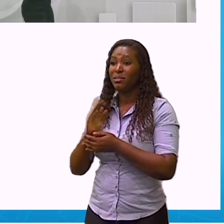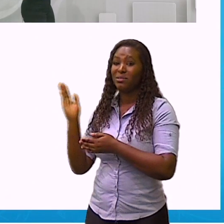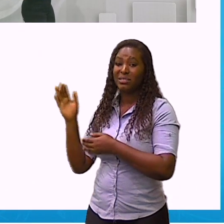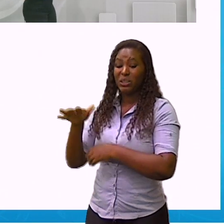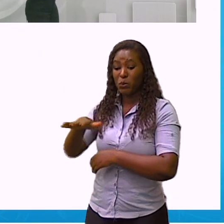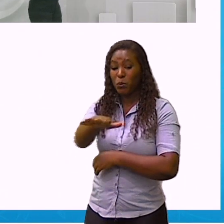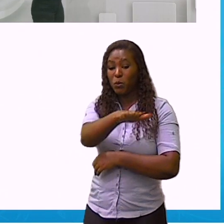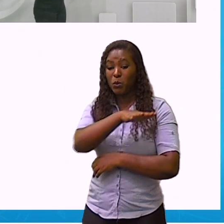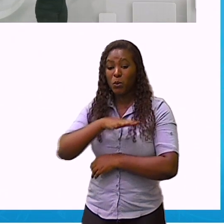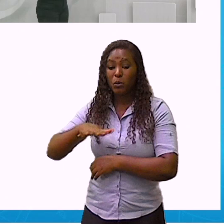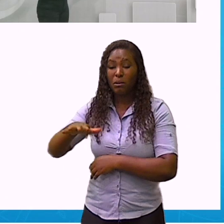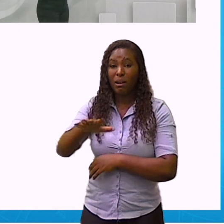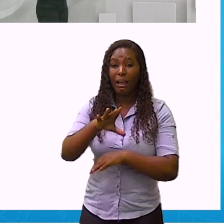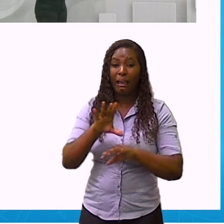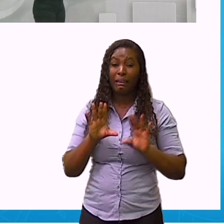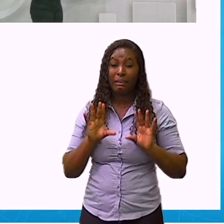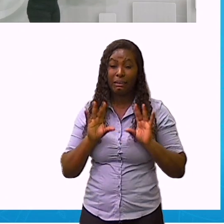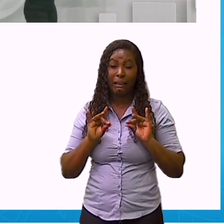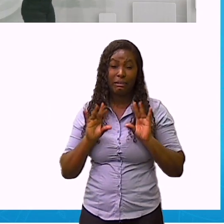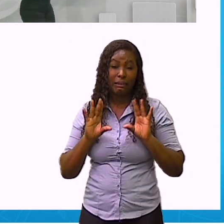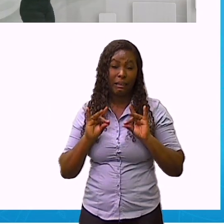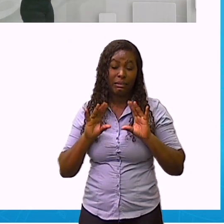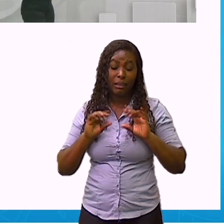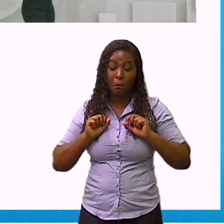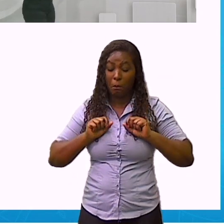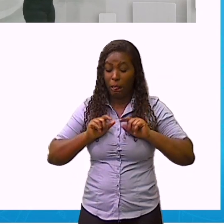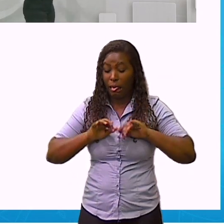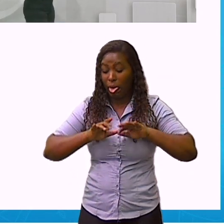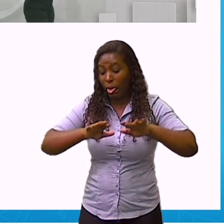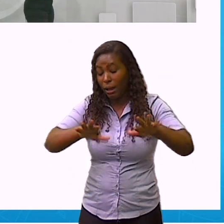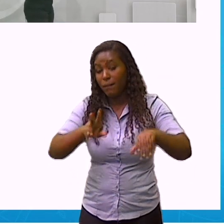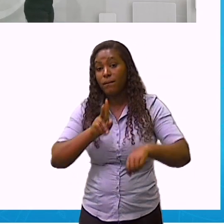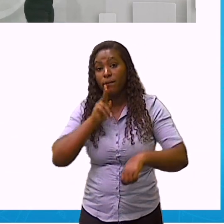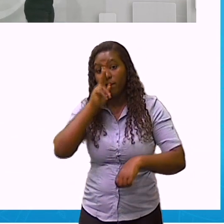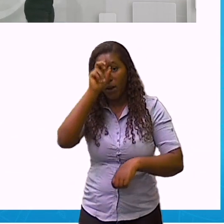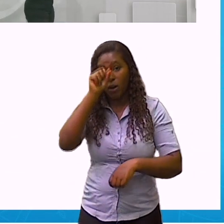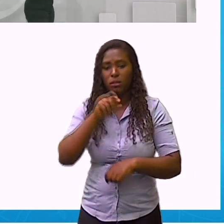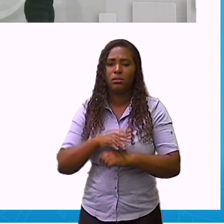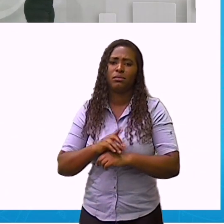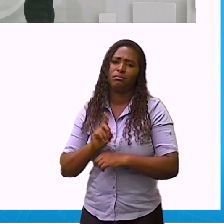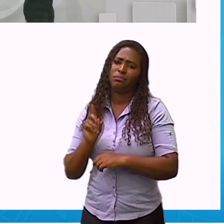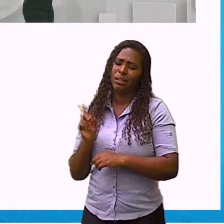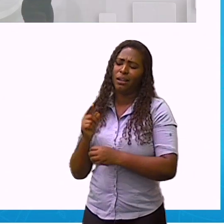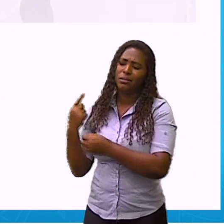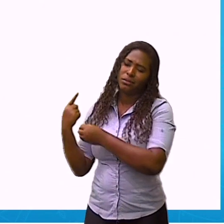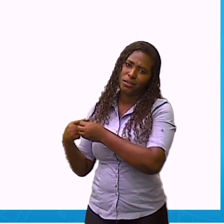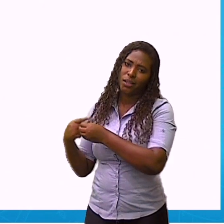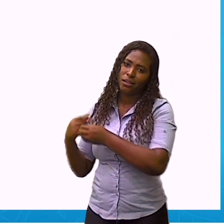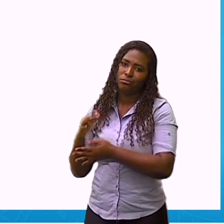ali onde a lama passou com mais força, tá? Lá em Bento Rodrigues.